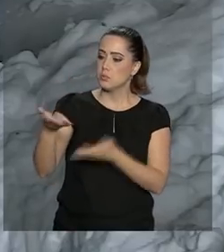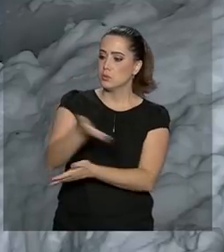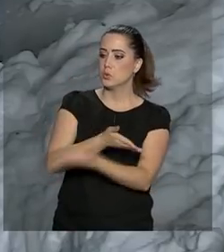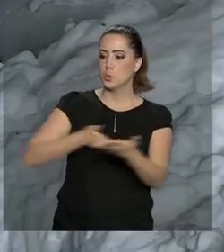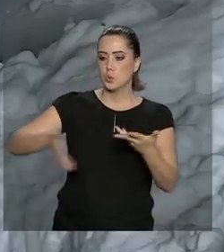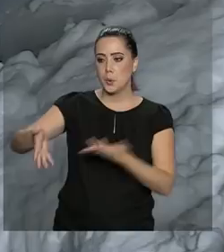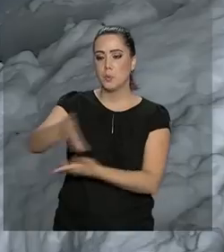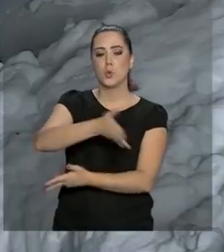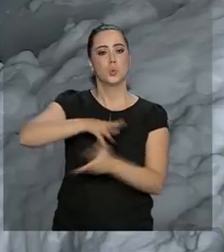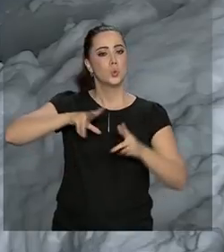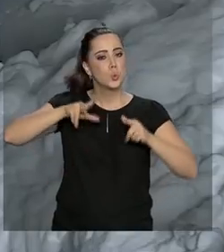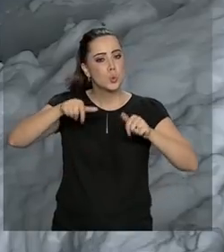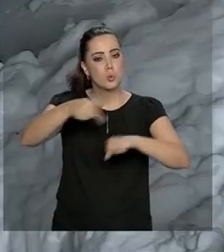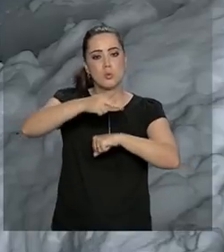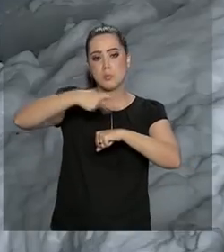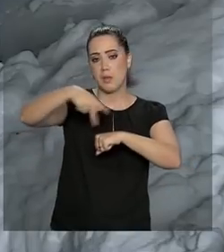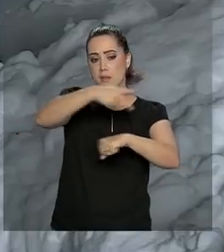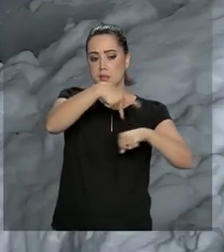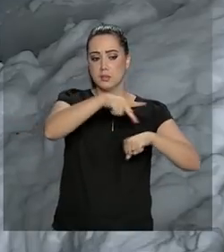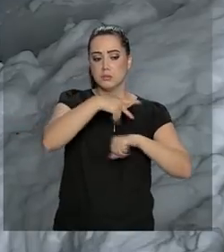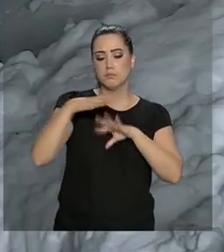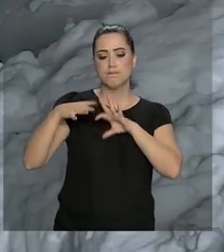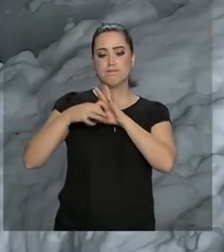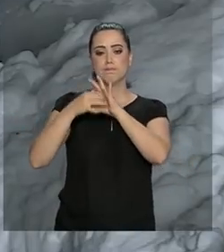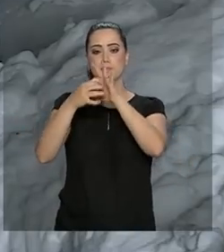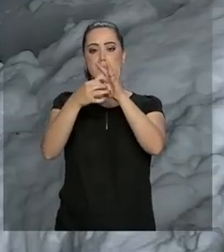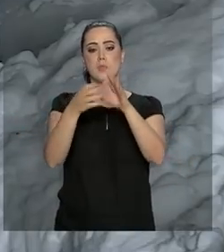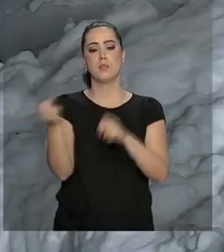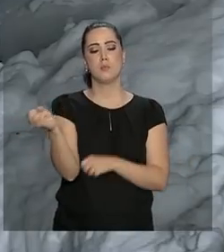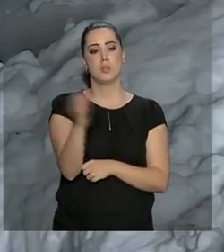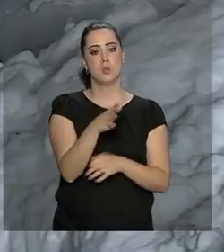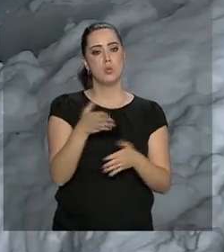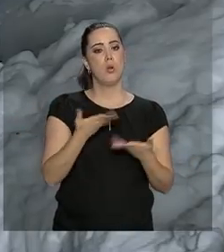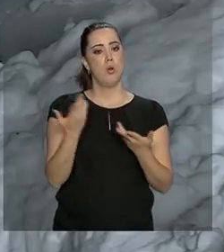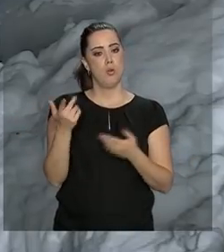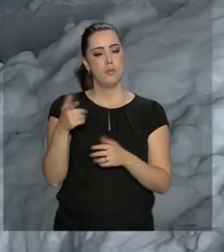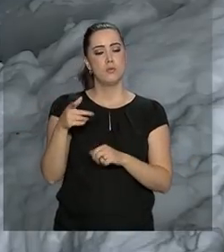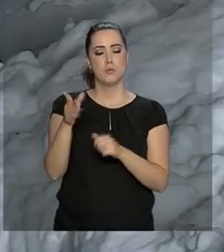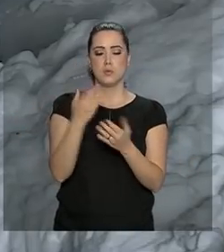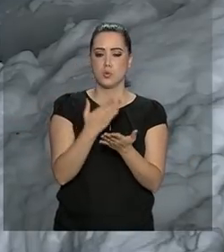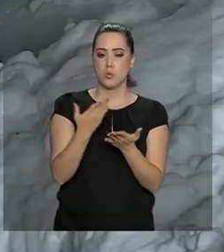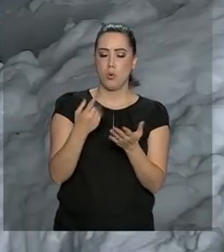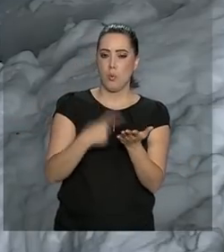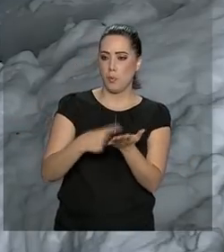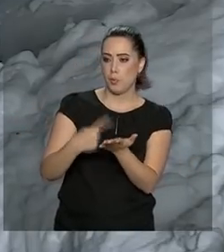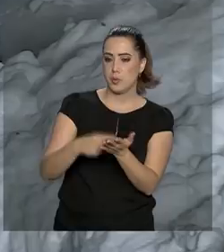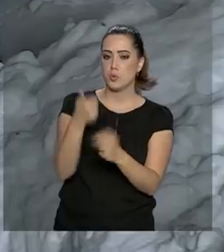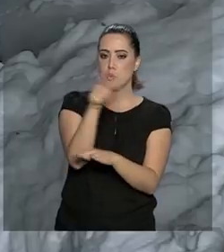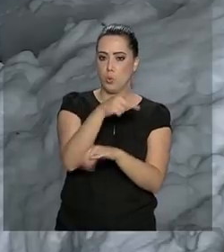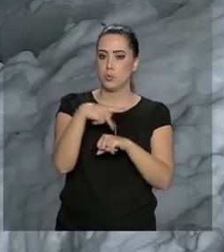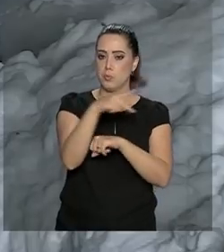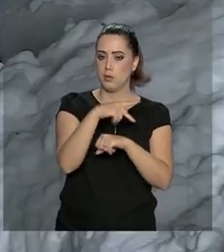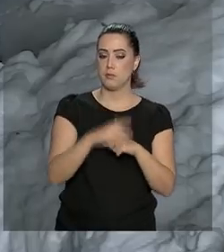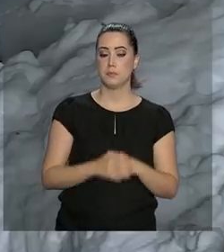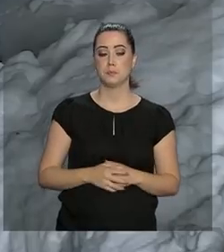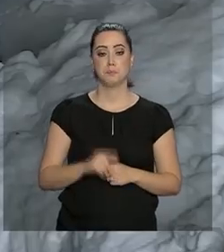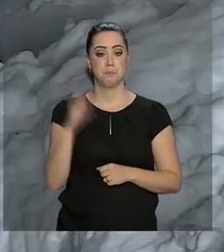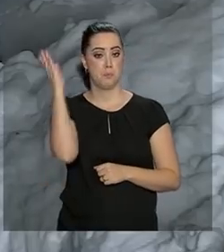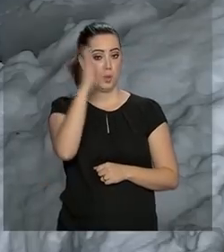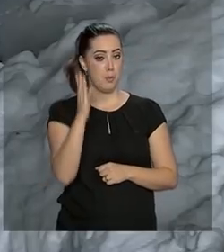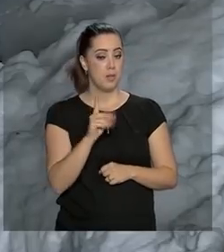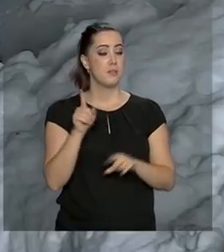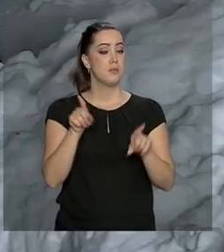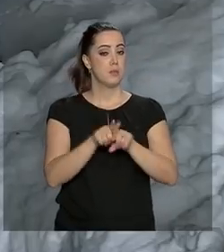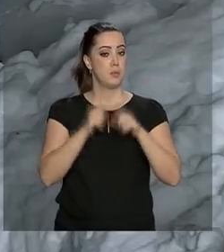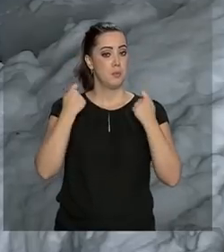com todos os parceiros, com todos os países e com novos arranjos bilaterais. O ministro disse ainda que o Brasil precisa